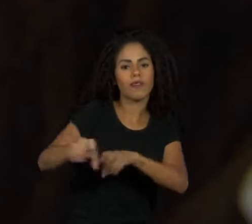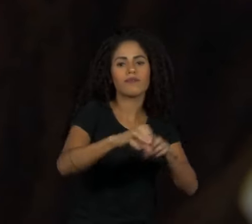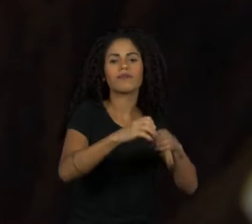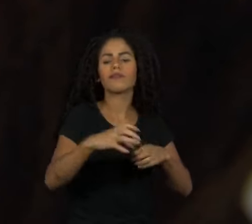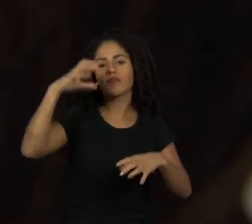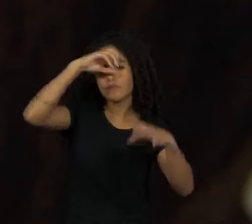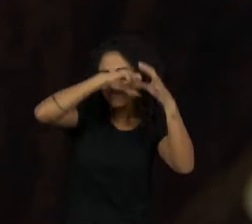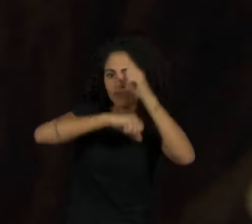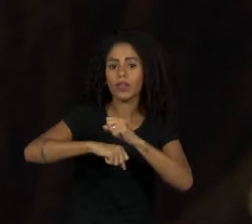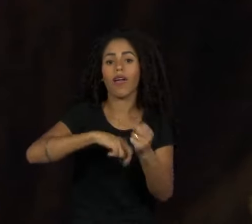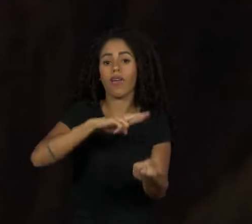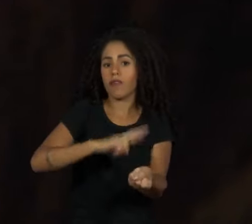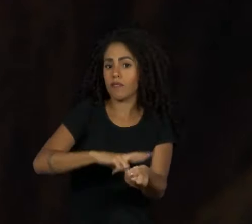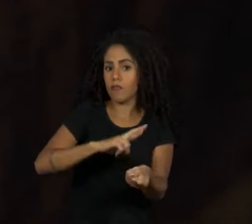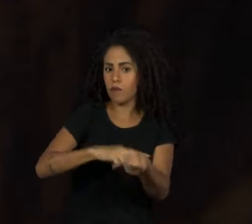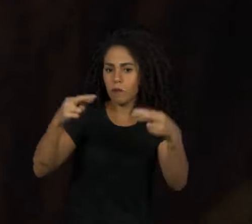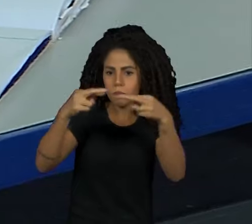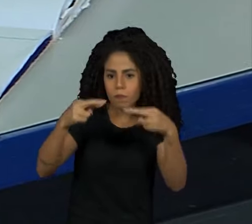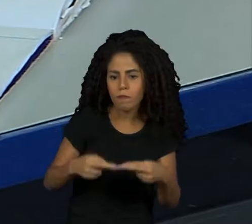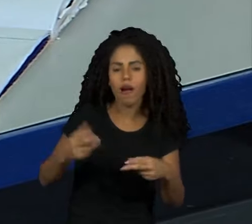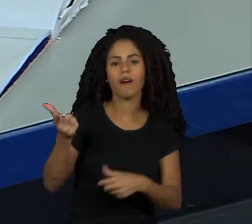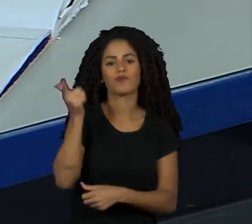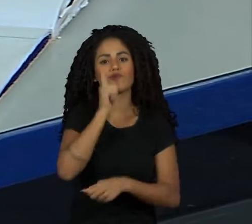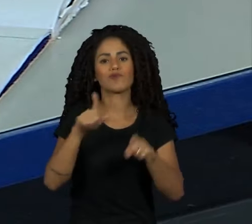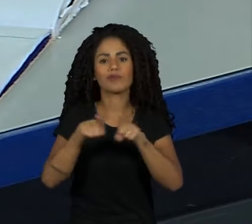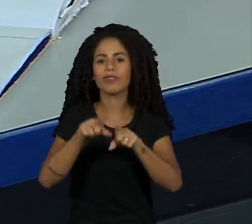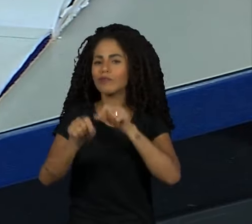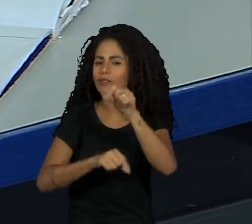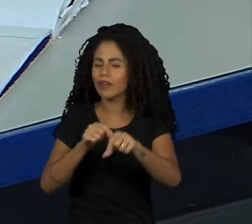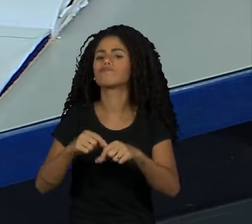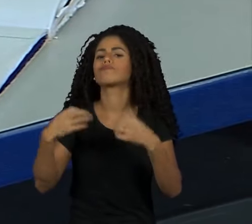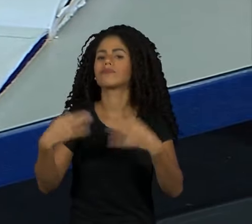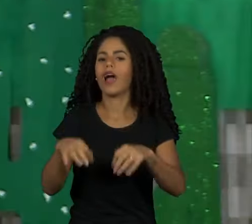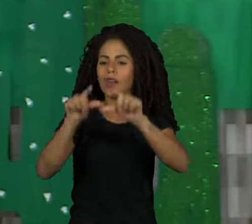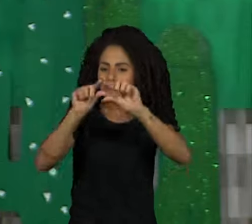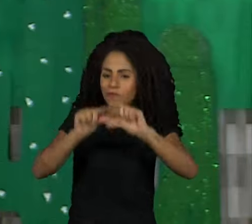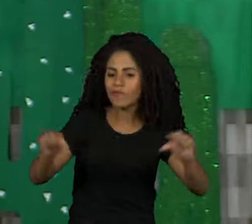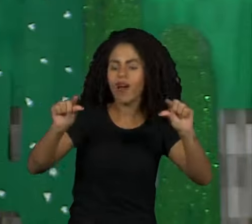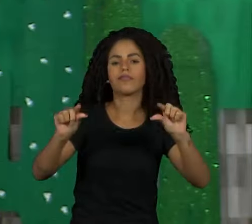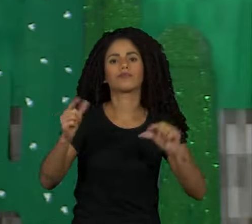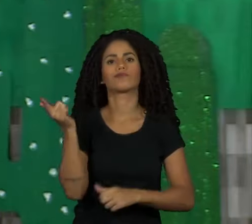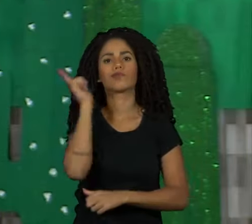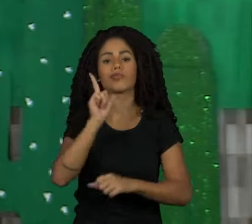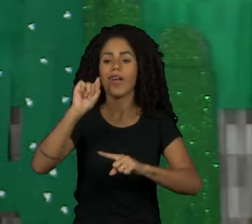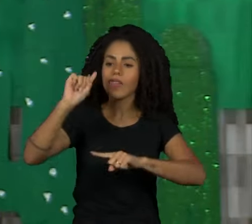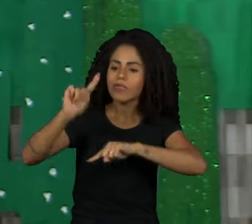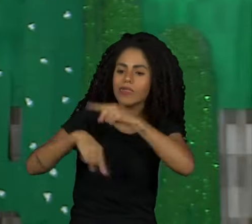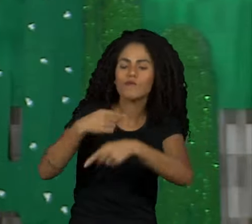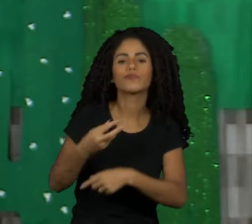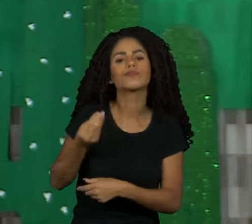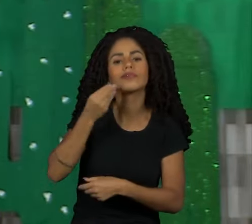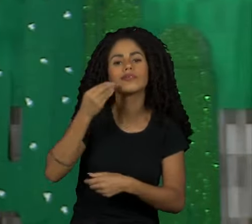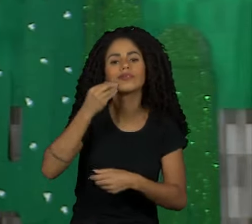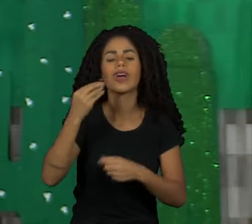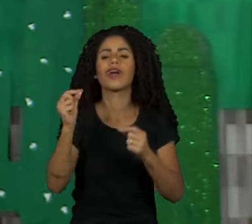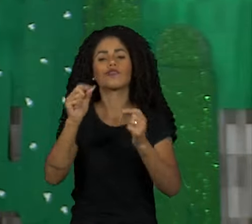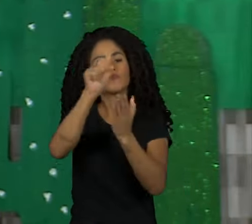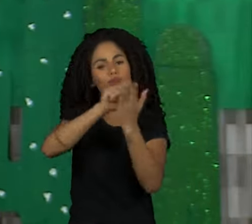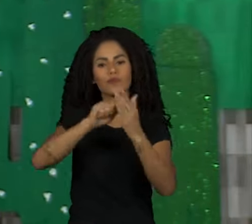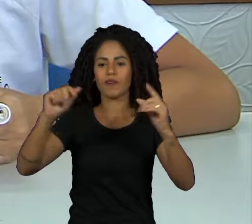as rimas, eles conseguiram chegar a frases e depois conseguir chegar a